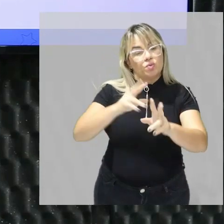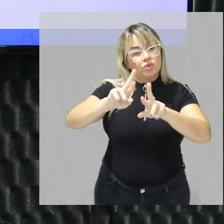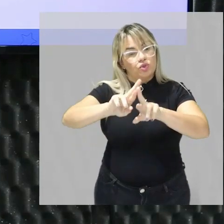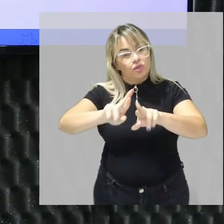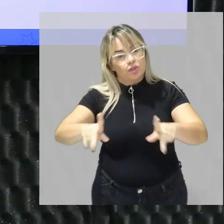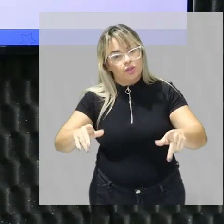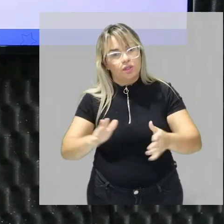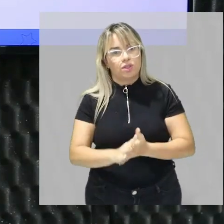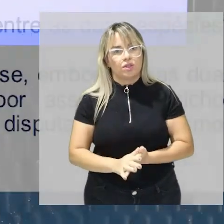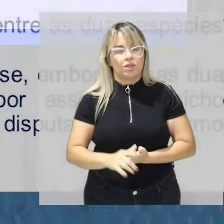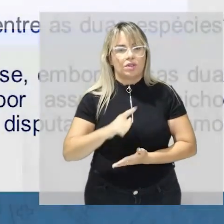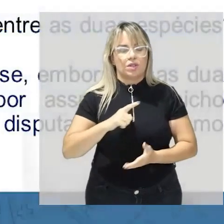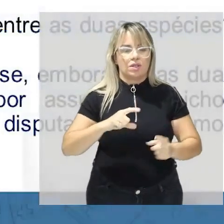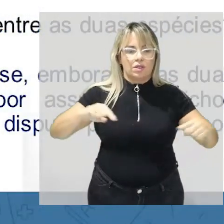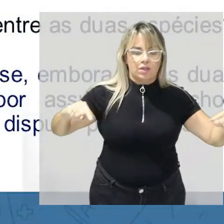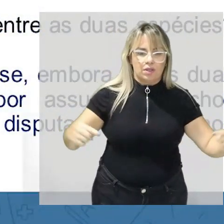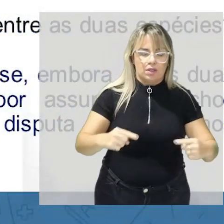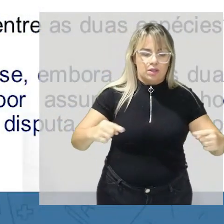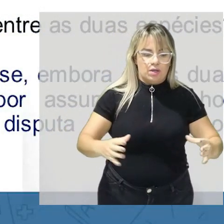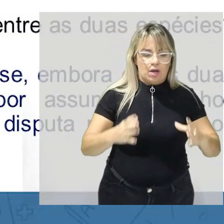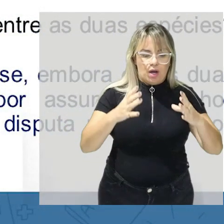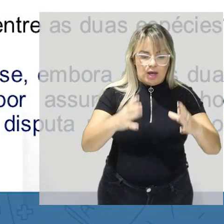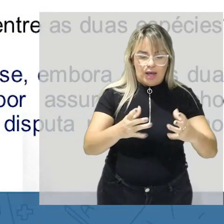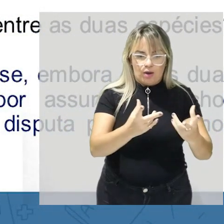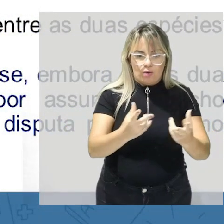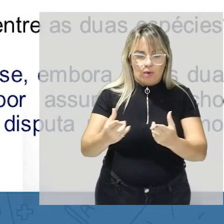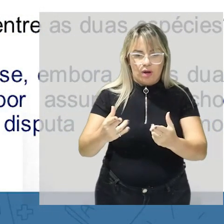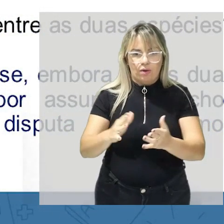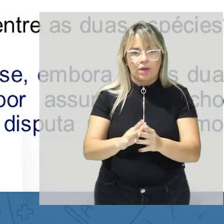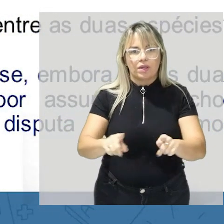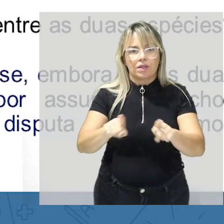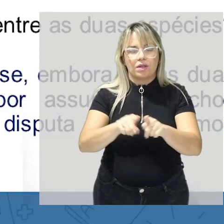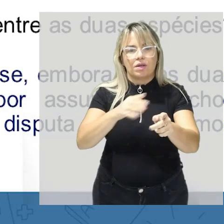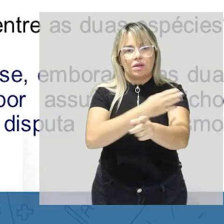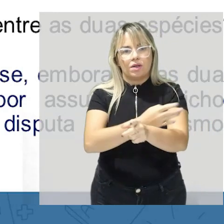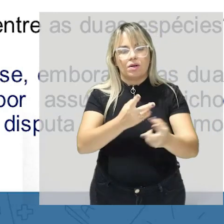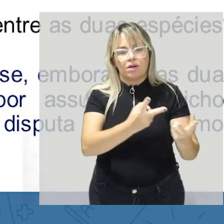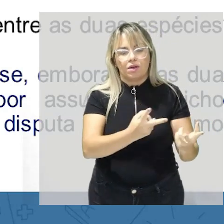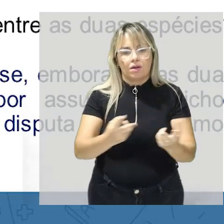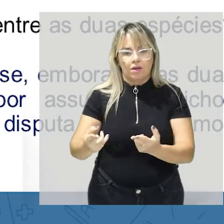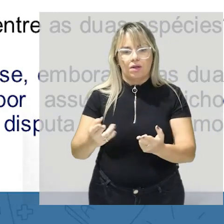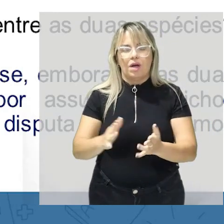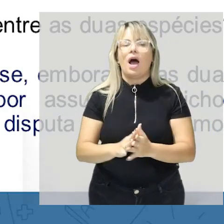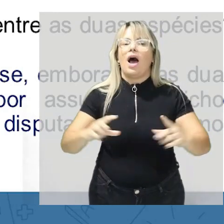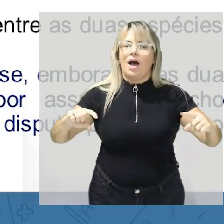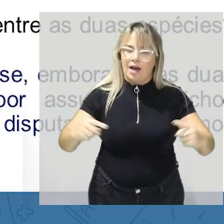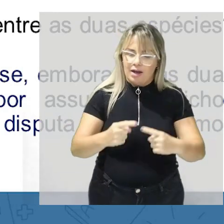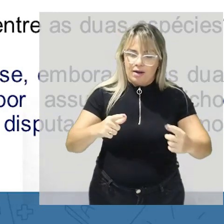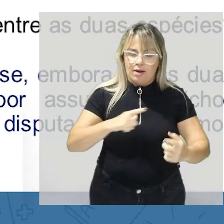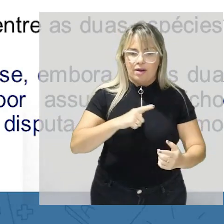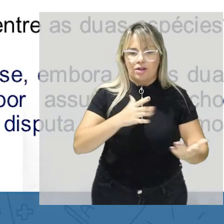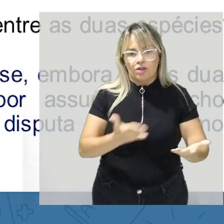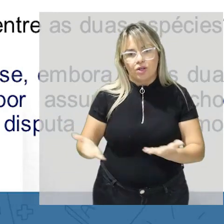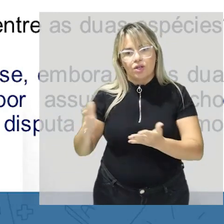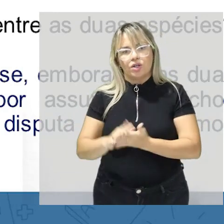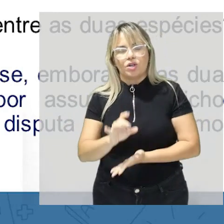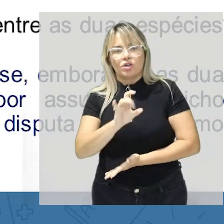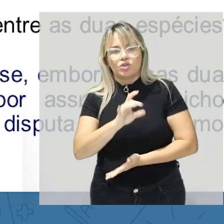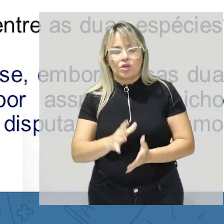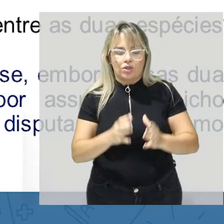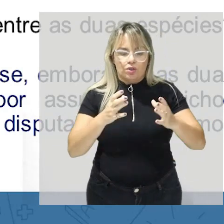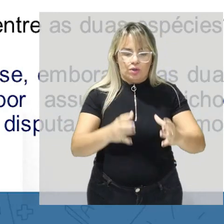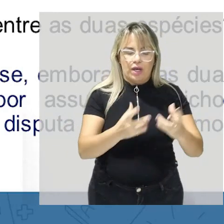competição quando eu tenho o mesmo habitat e mesmo nicho. Aqui eu tenho mesmo habitat e nicho ecológico diferente.